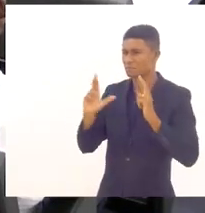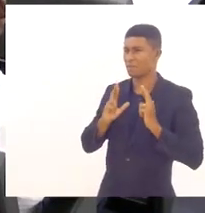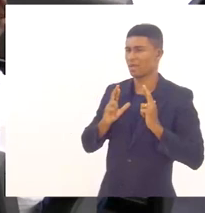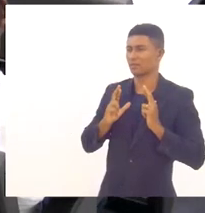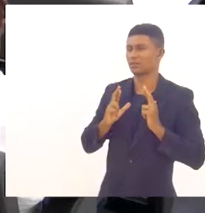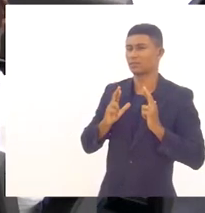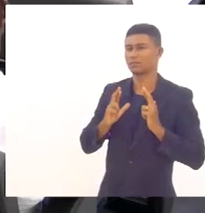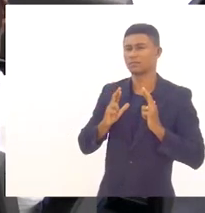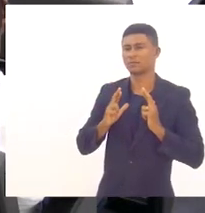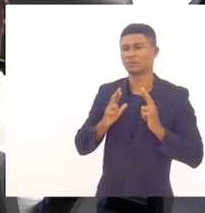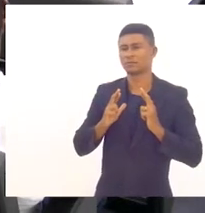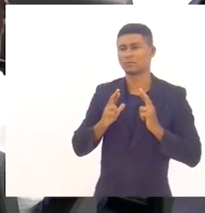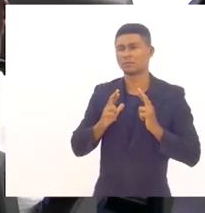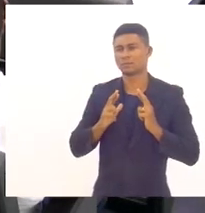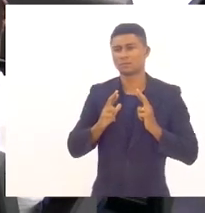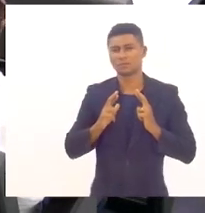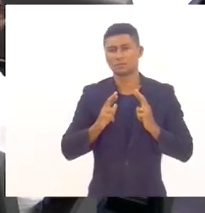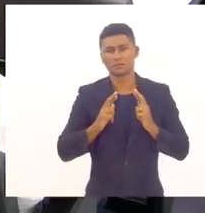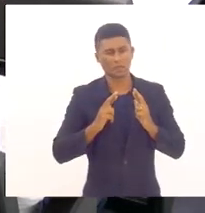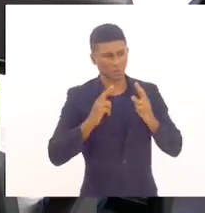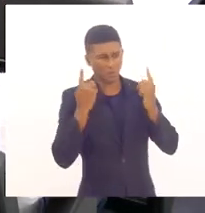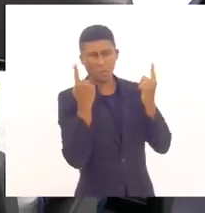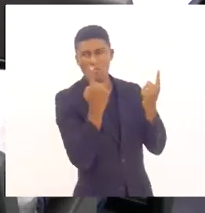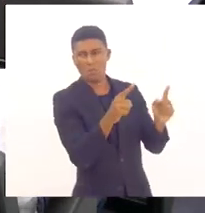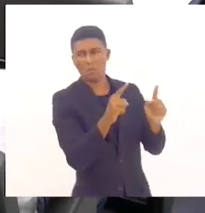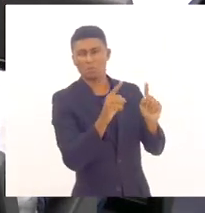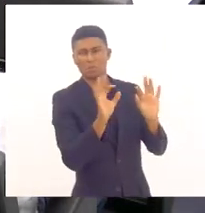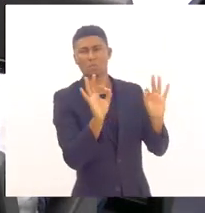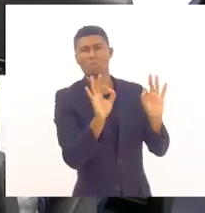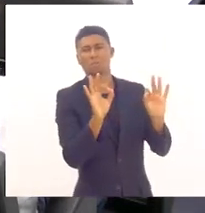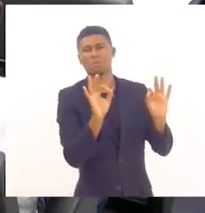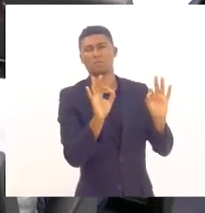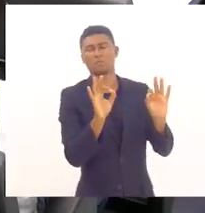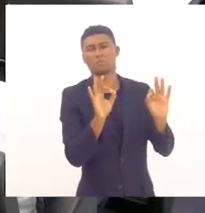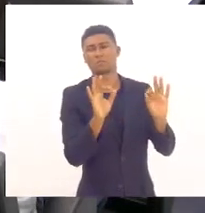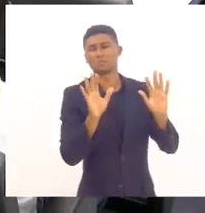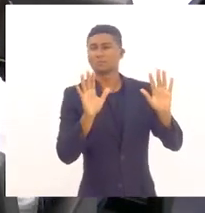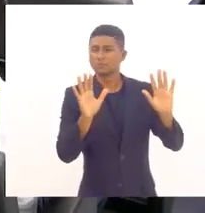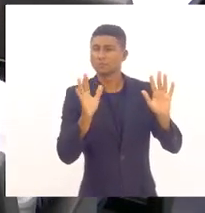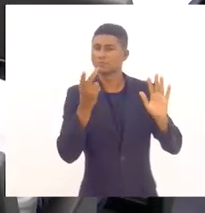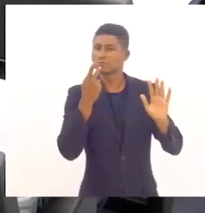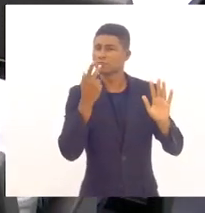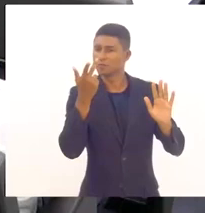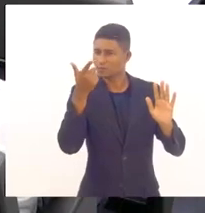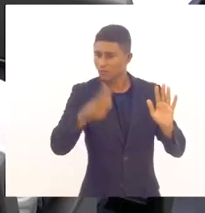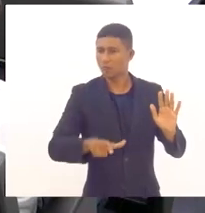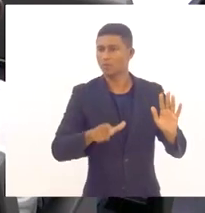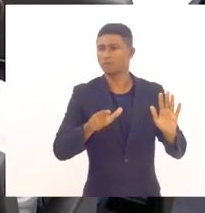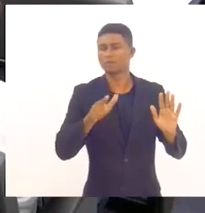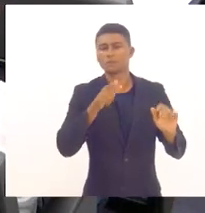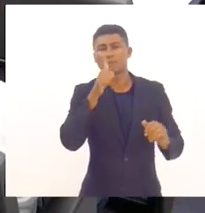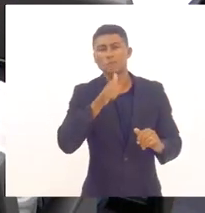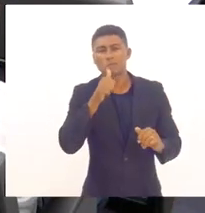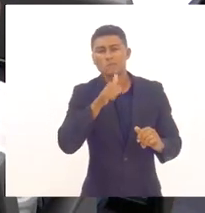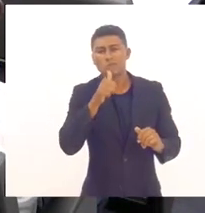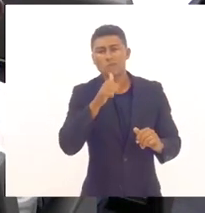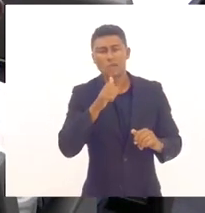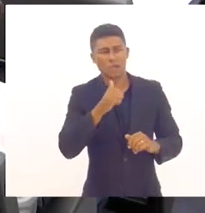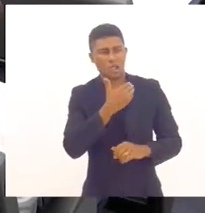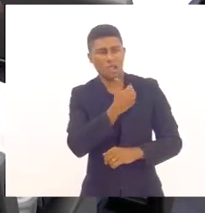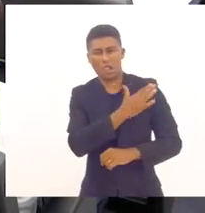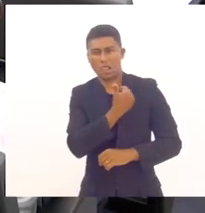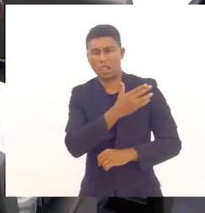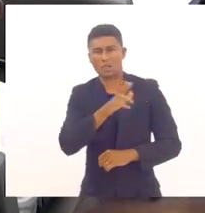Depois você vai ter... Eu não falei contra, eu falei que tá as claro. Mulheres... Vou repetir e ser bem claro. A mulher nunca foi